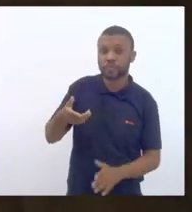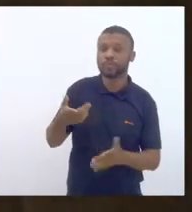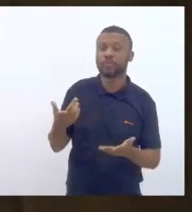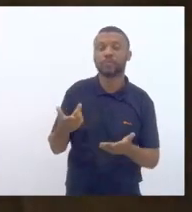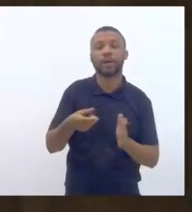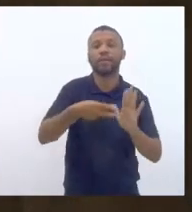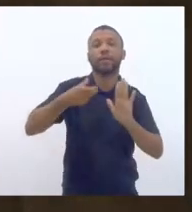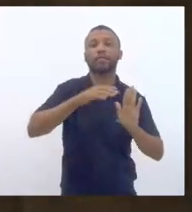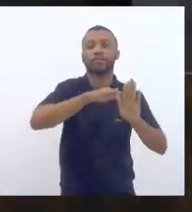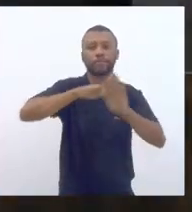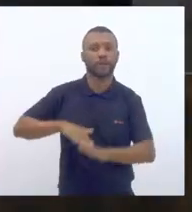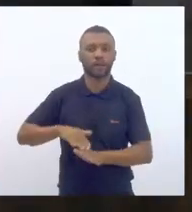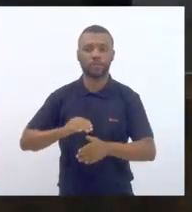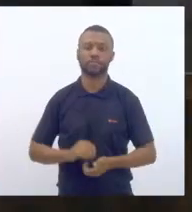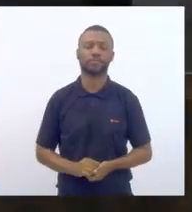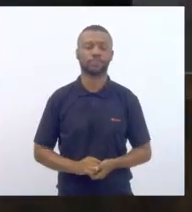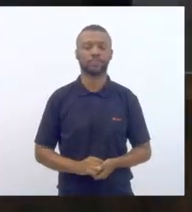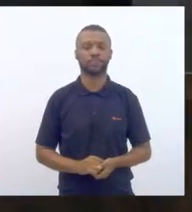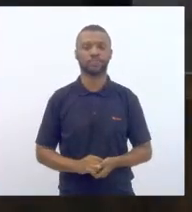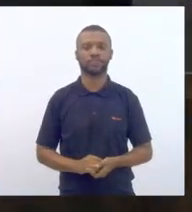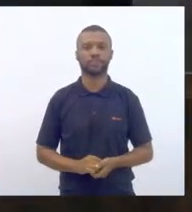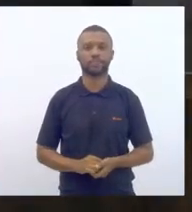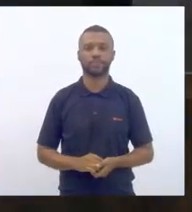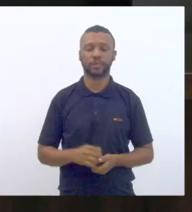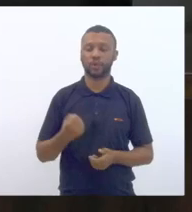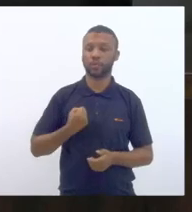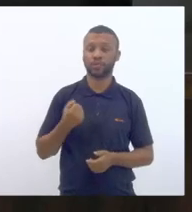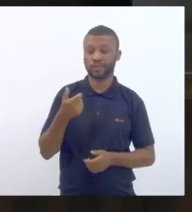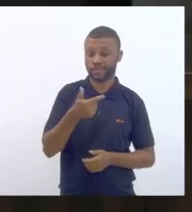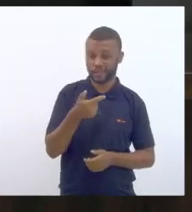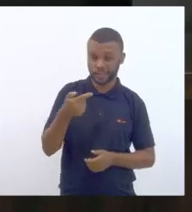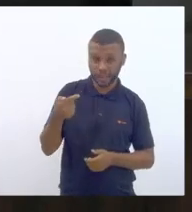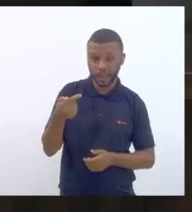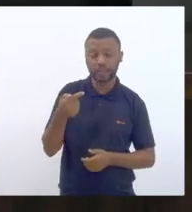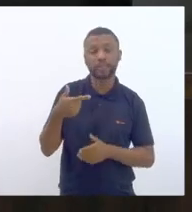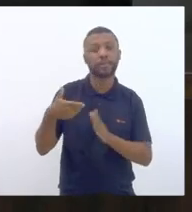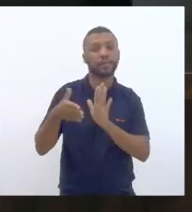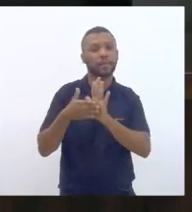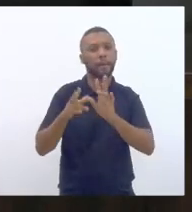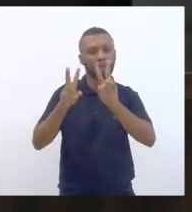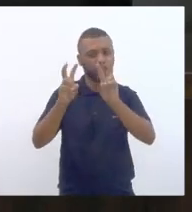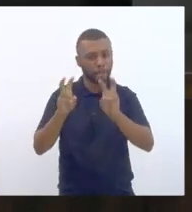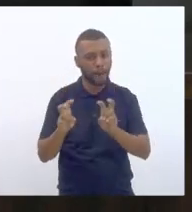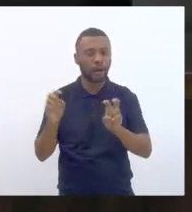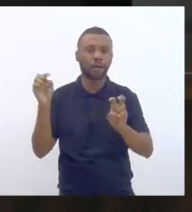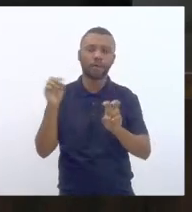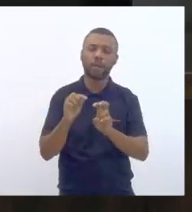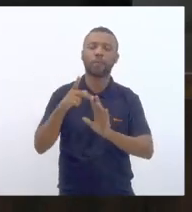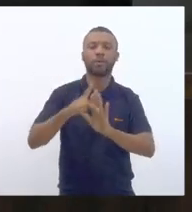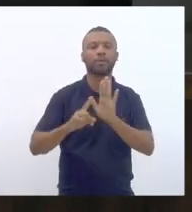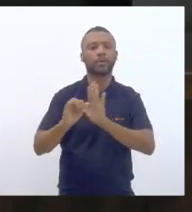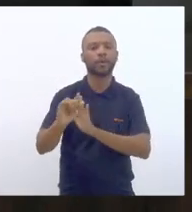senhor presidente. Aqui, ok. 27º da pauta, veto total aposto ao projeto de lei